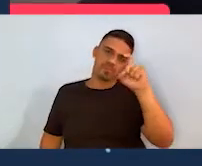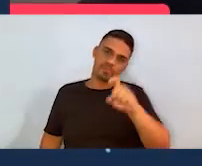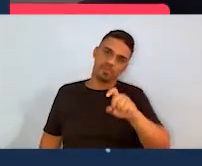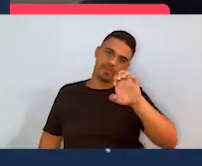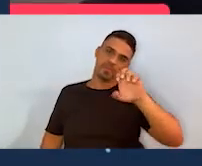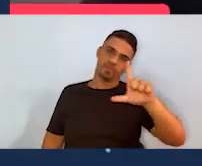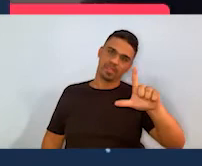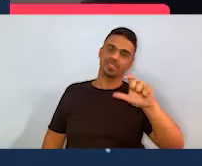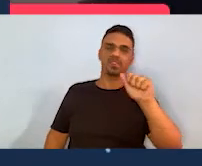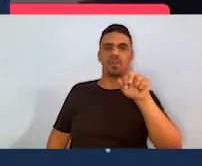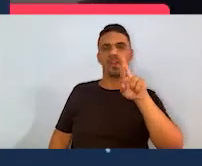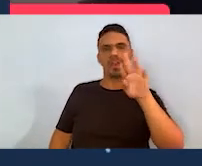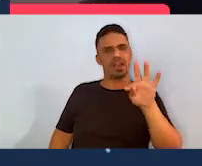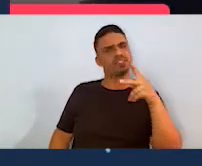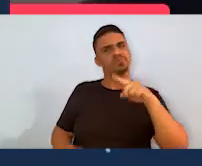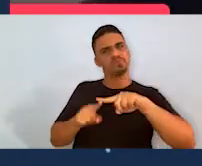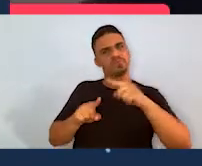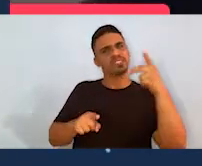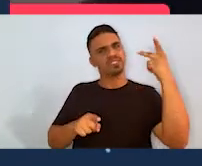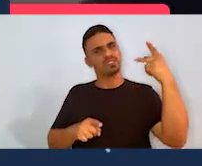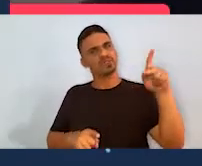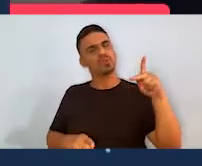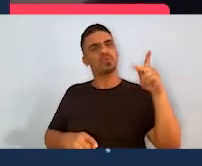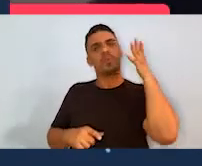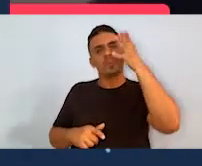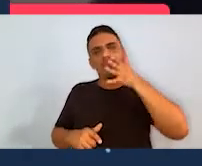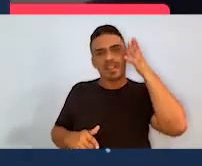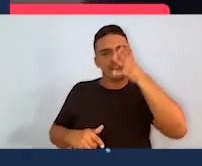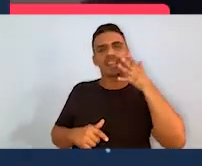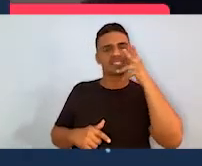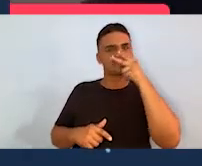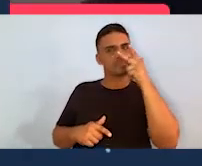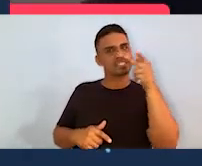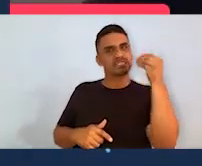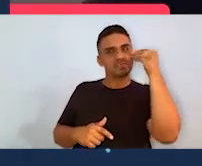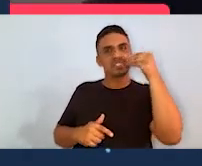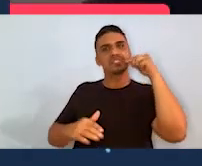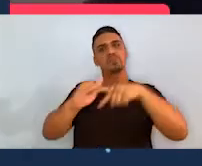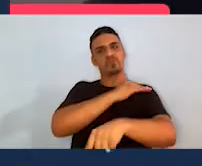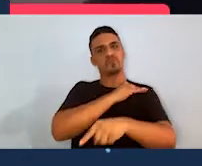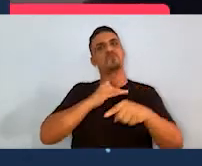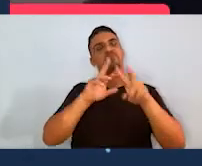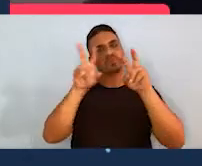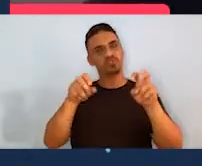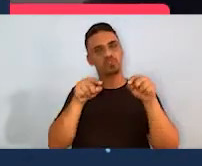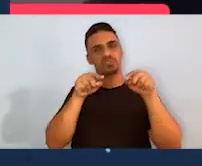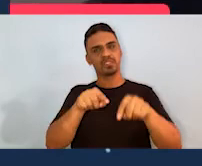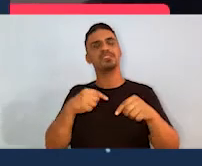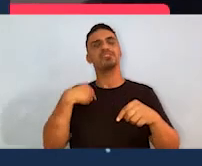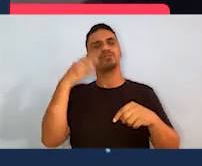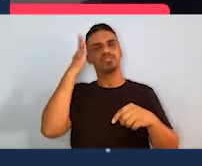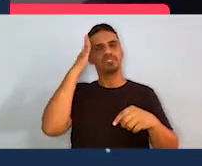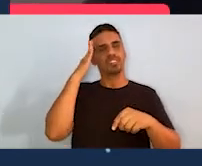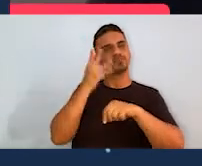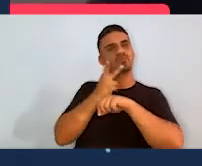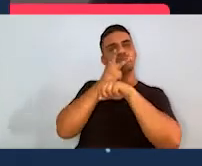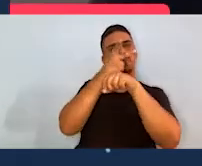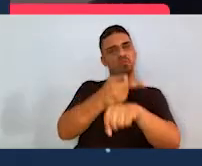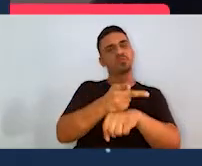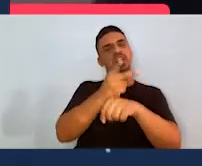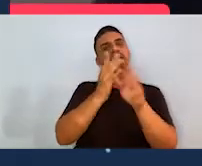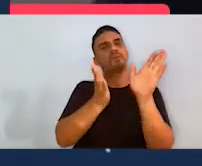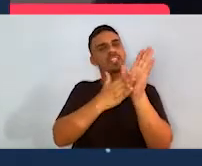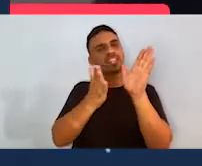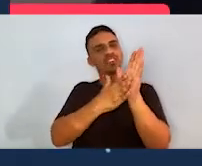você demonstrou total domínio sobre o assunto, aprendemos bastante, e tenho certeza que o pessoal vai procurar, tanto para